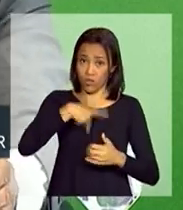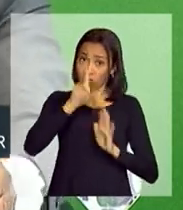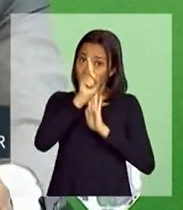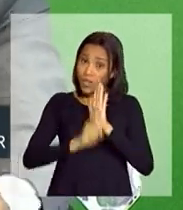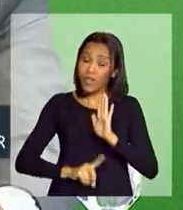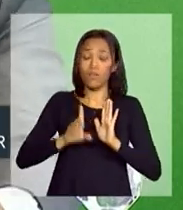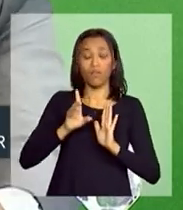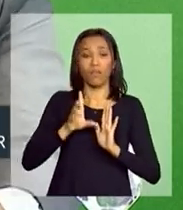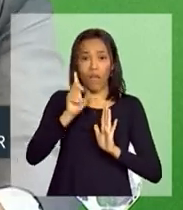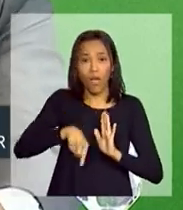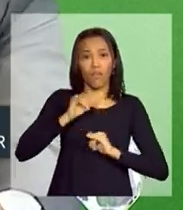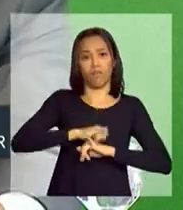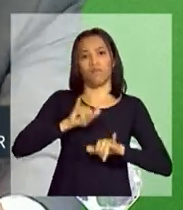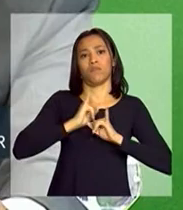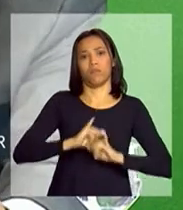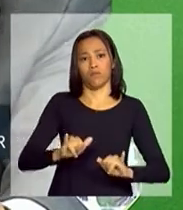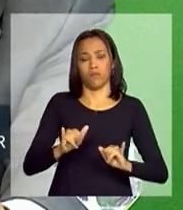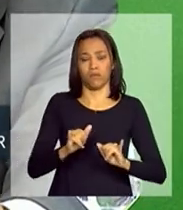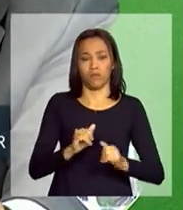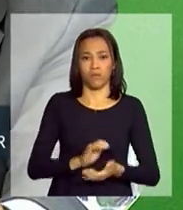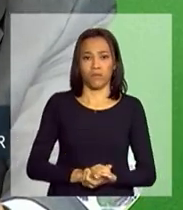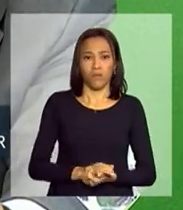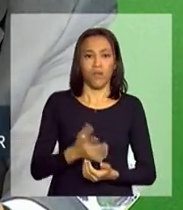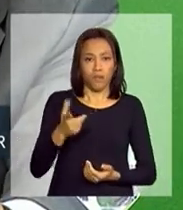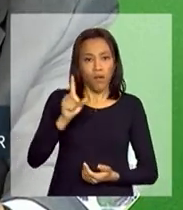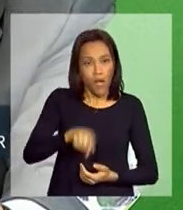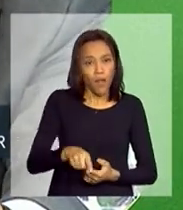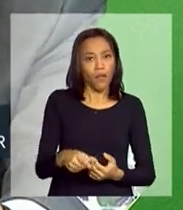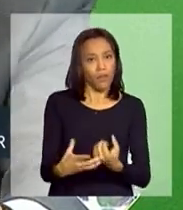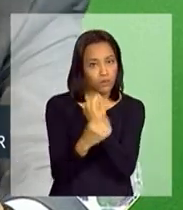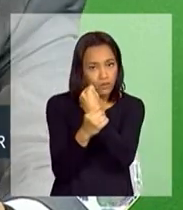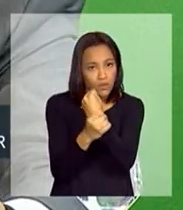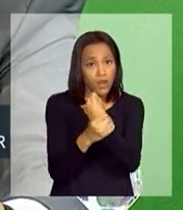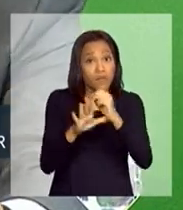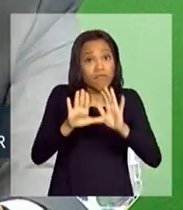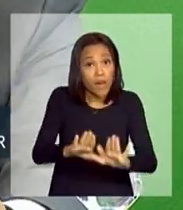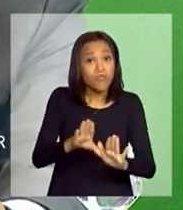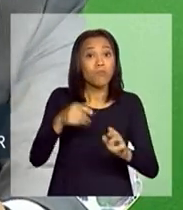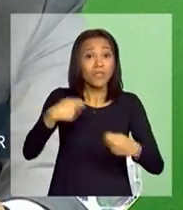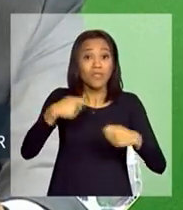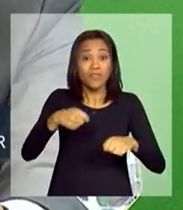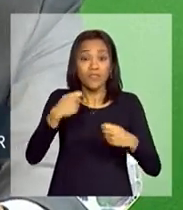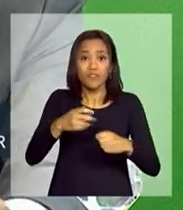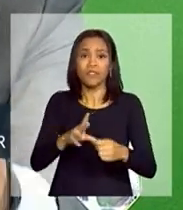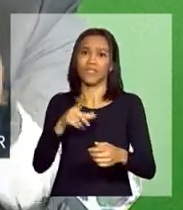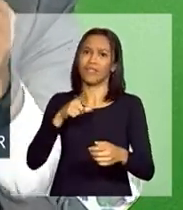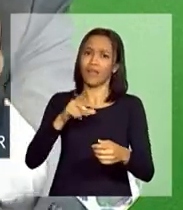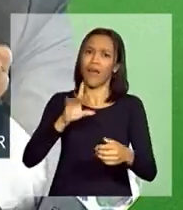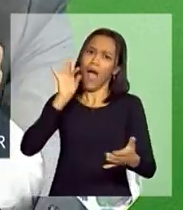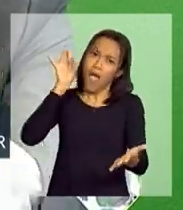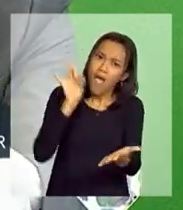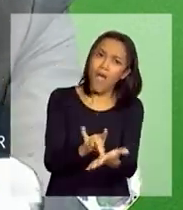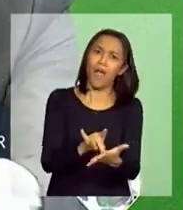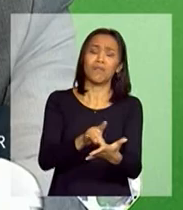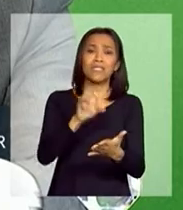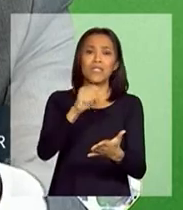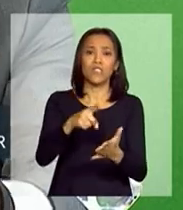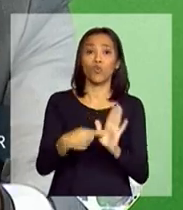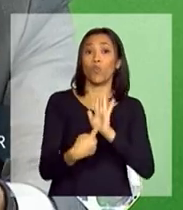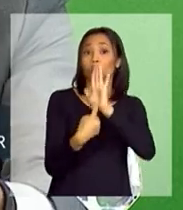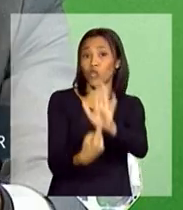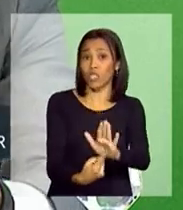a informação é garantia de ter informação é mas eu tenho que dar efetividade de informação você não fixar essas regras